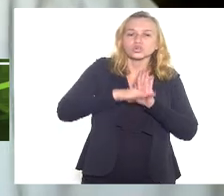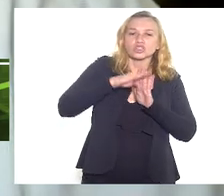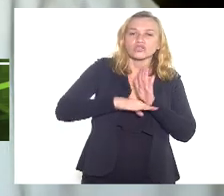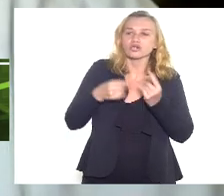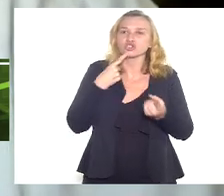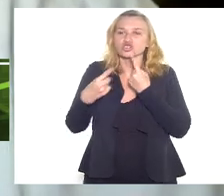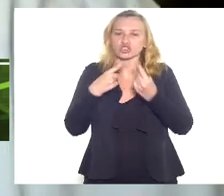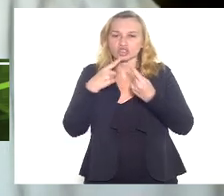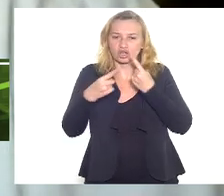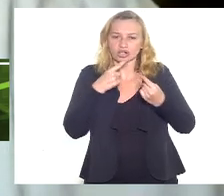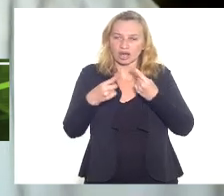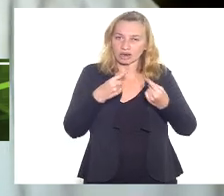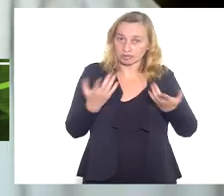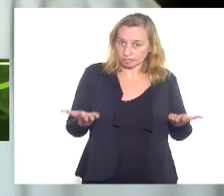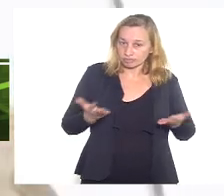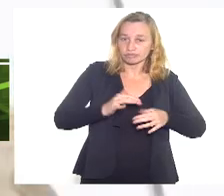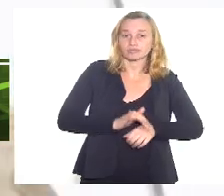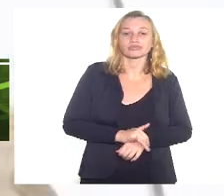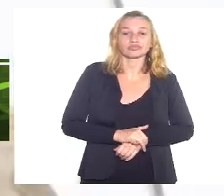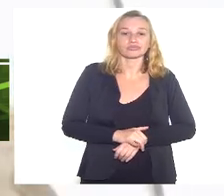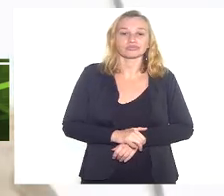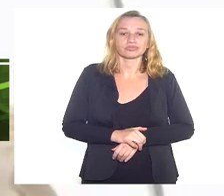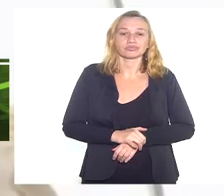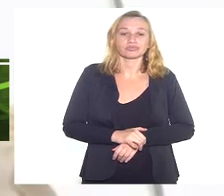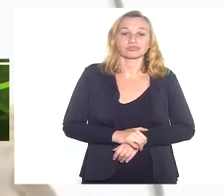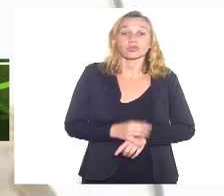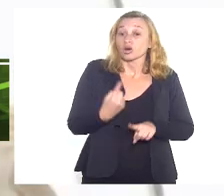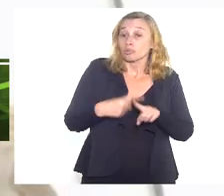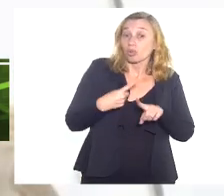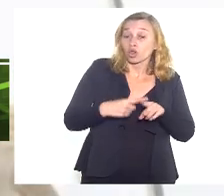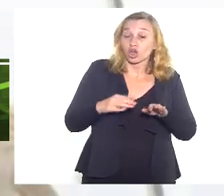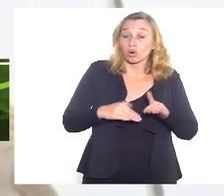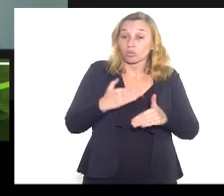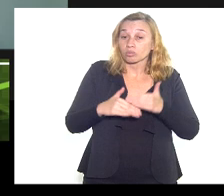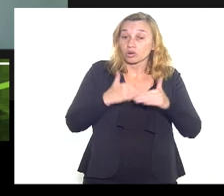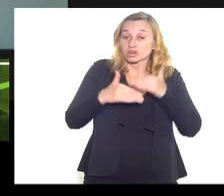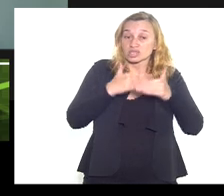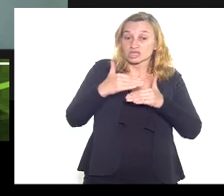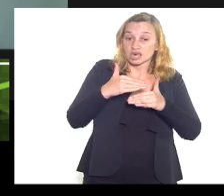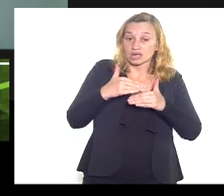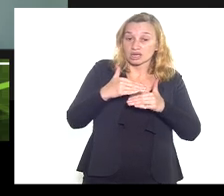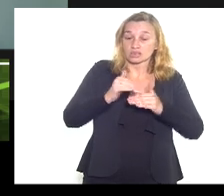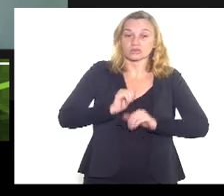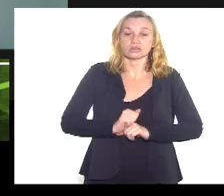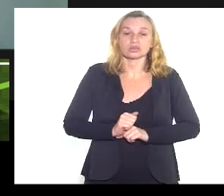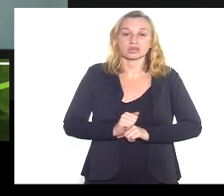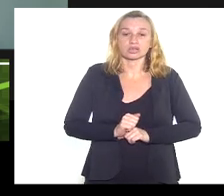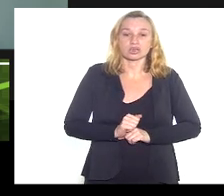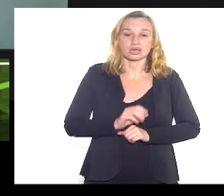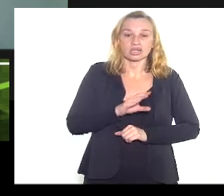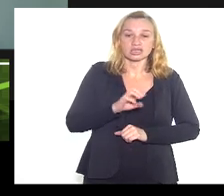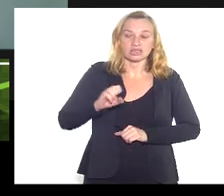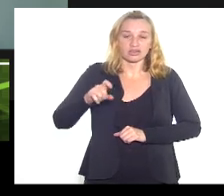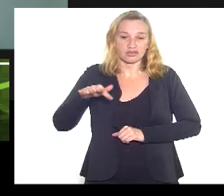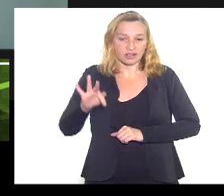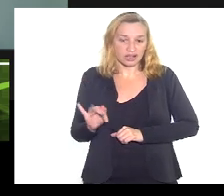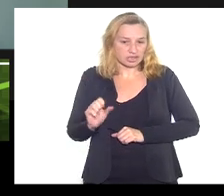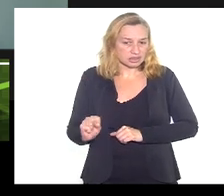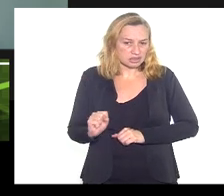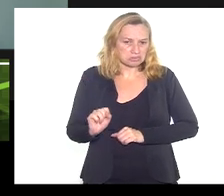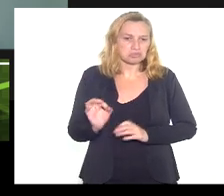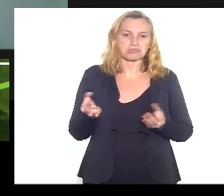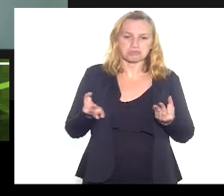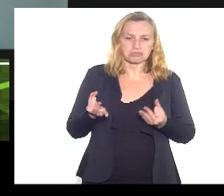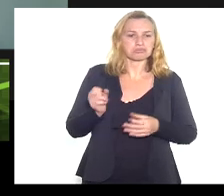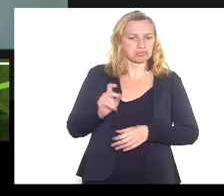é o nível de contencioso. Porque um processo desses, como diz o nosso amigo da Cefaz, é um valor extraordinário, às vezes,